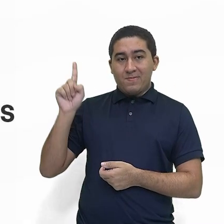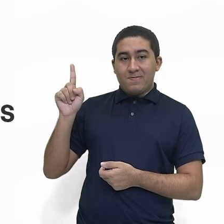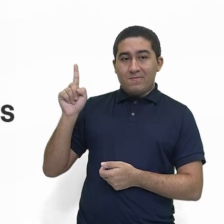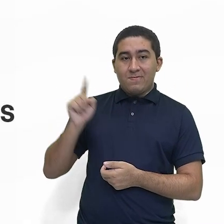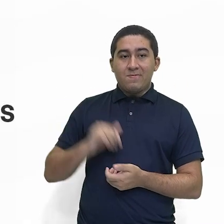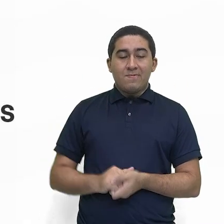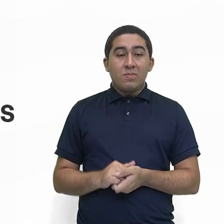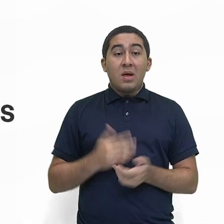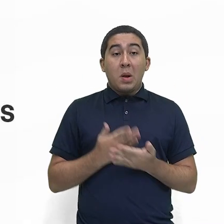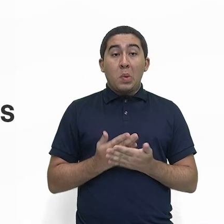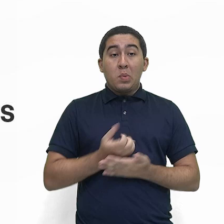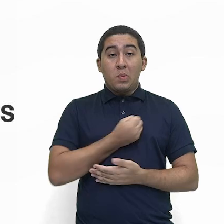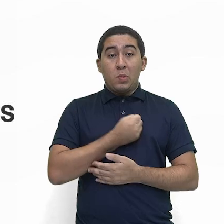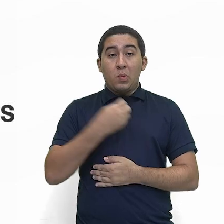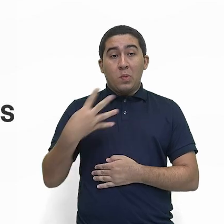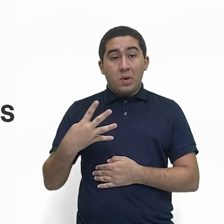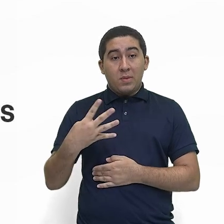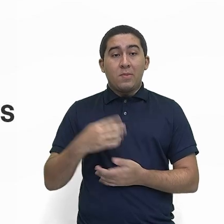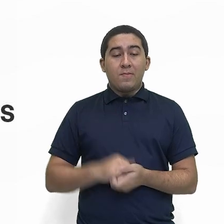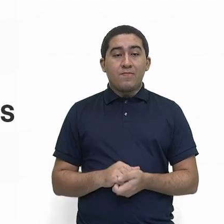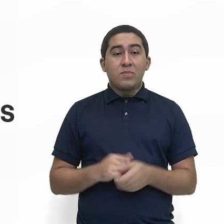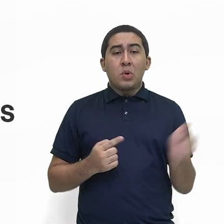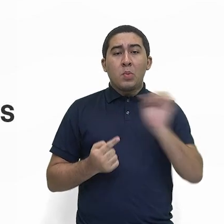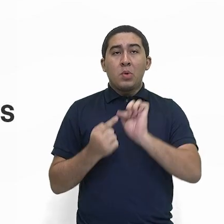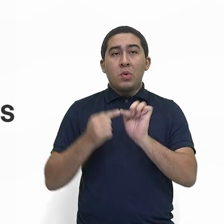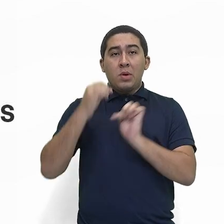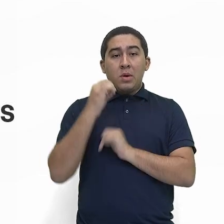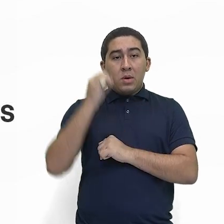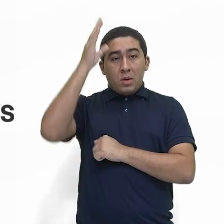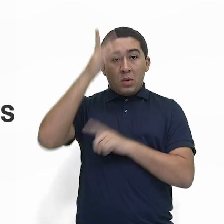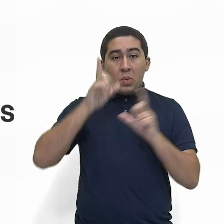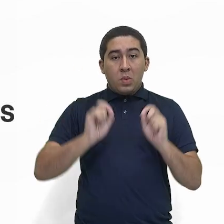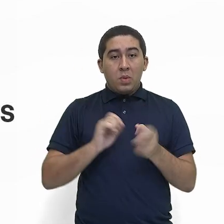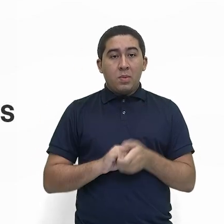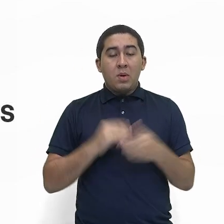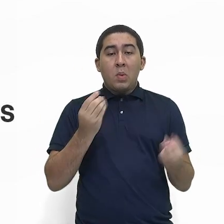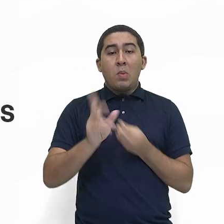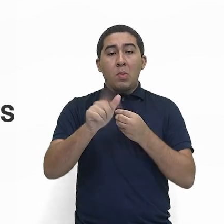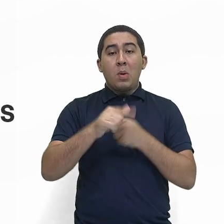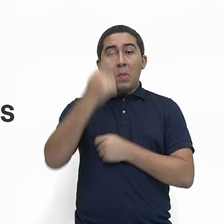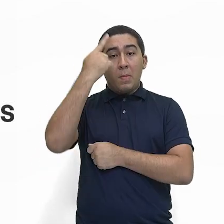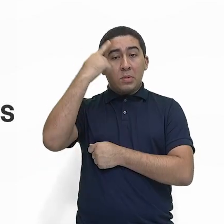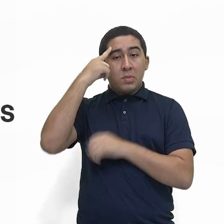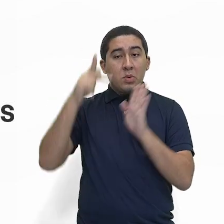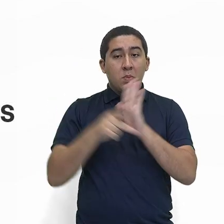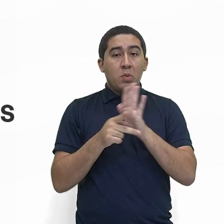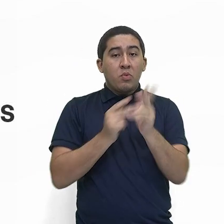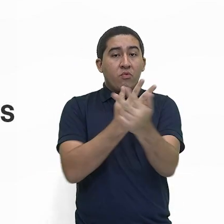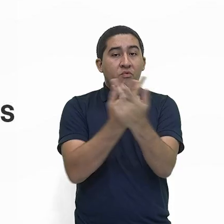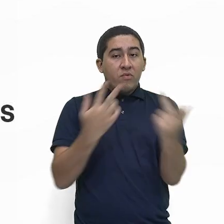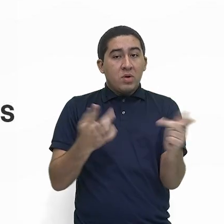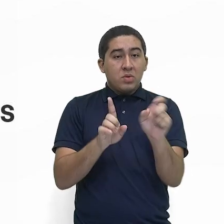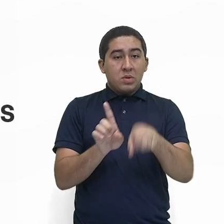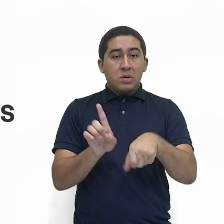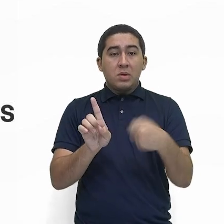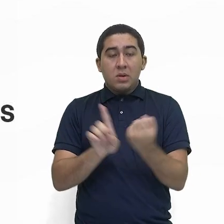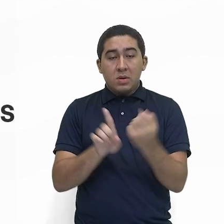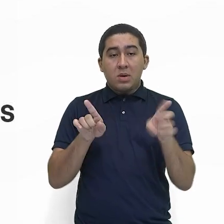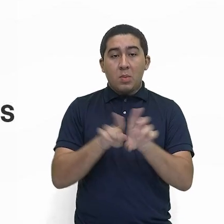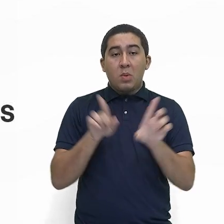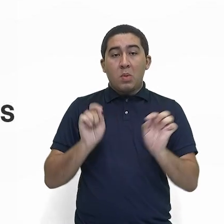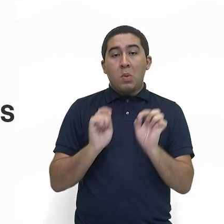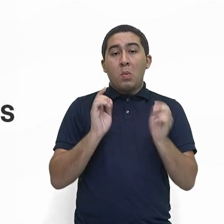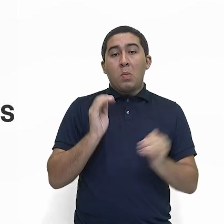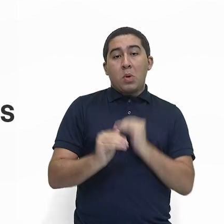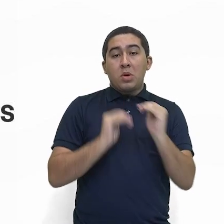estamos aqui na aula de número 4, o objeto de conhecimento, a formação do pensamento nas diferentes sociedades e o